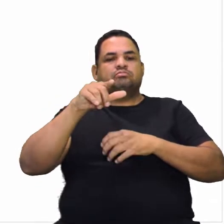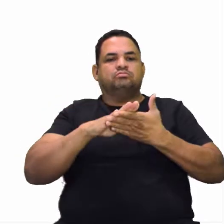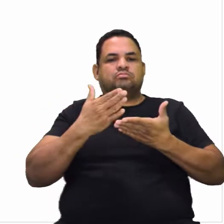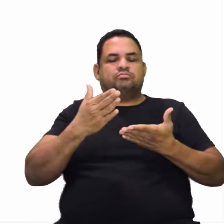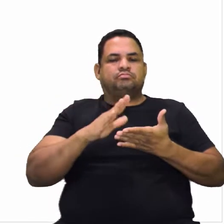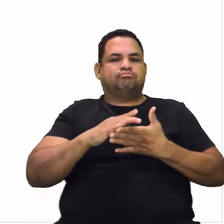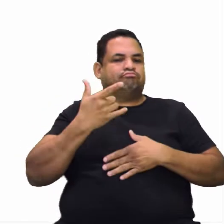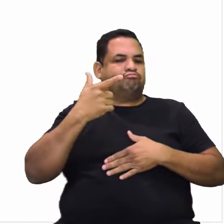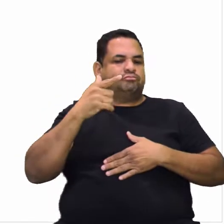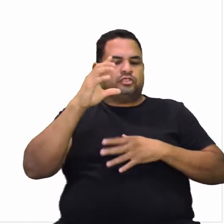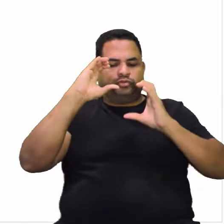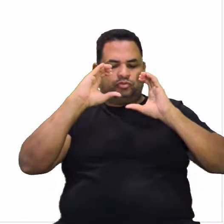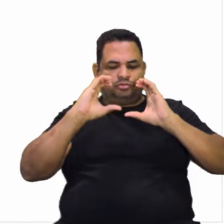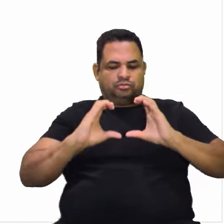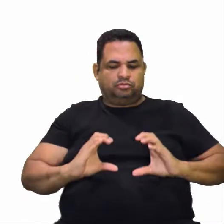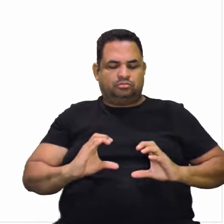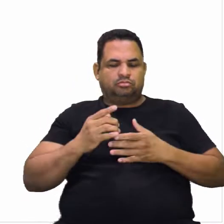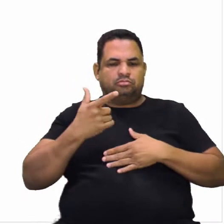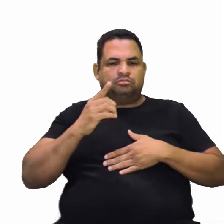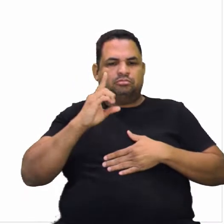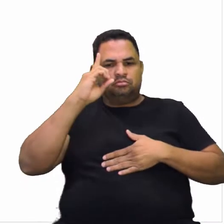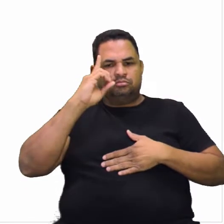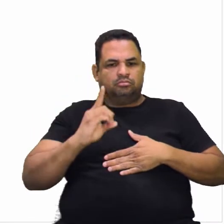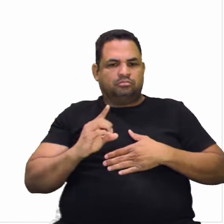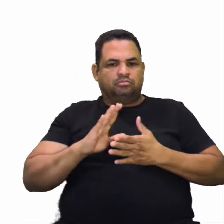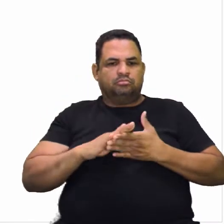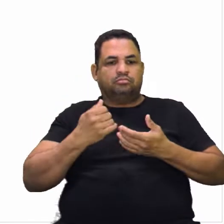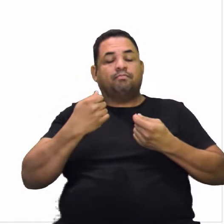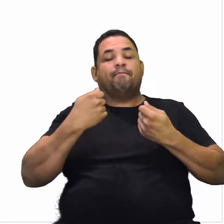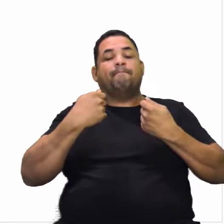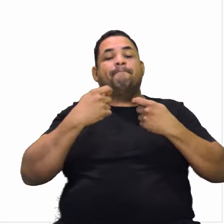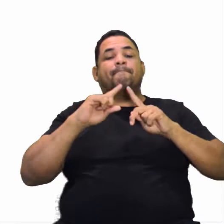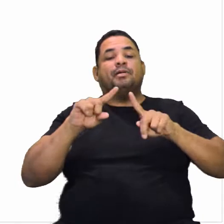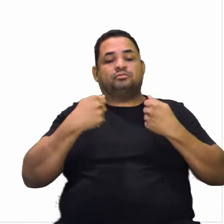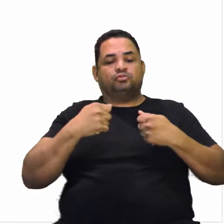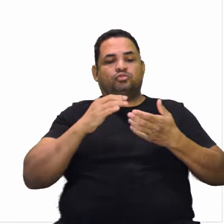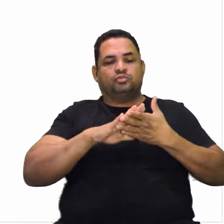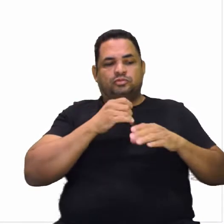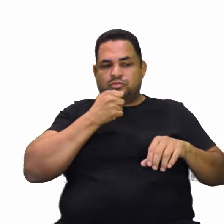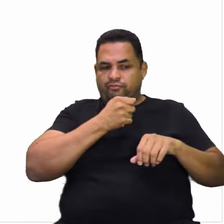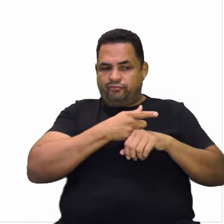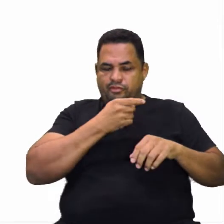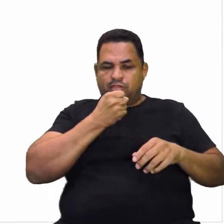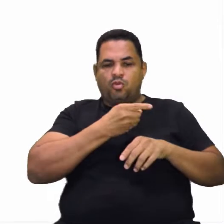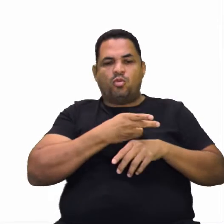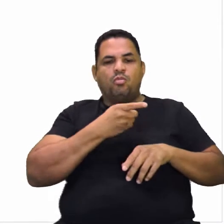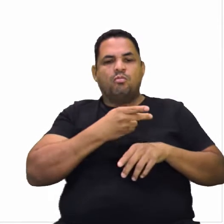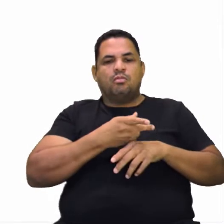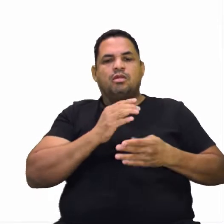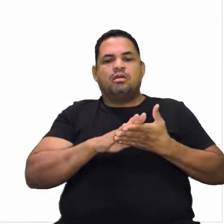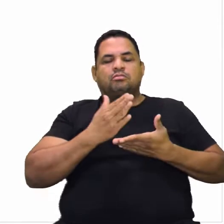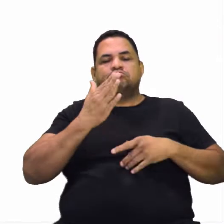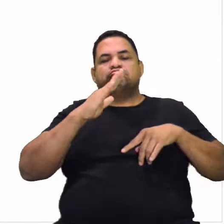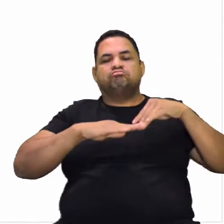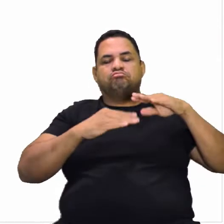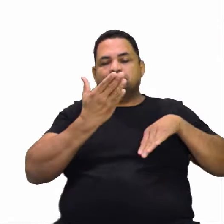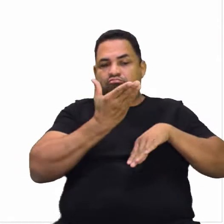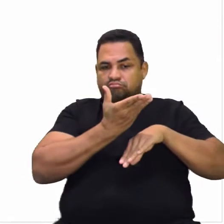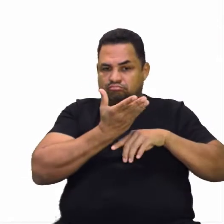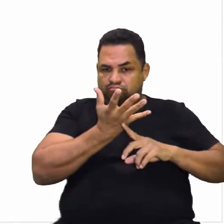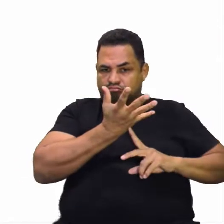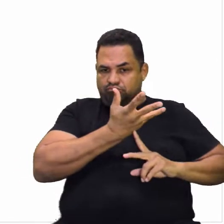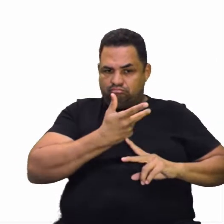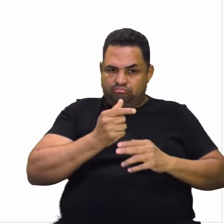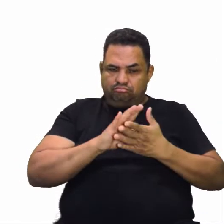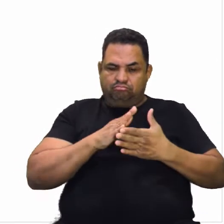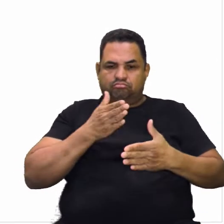de cidadania, mas poderiam praticar o comércio e o artesanato. Atenas estavam obrigados, eles eram obrigados a